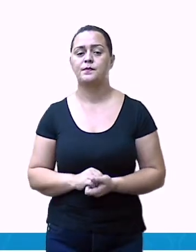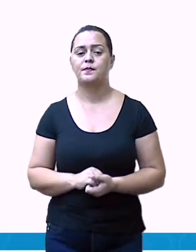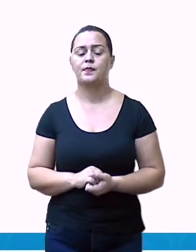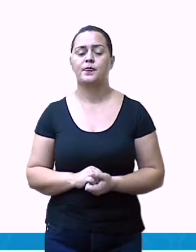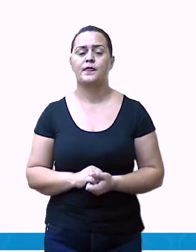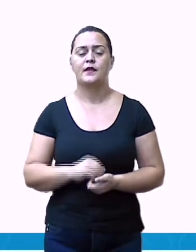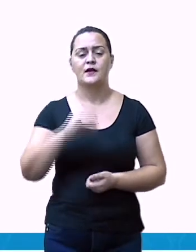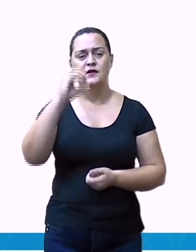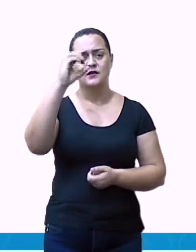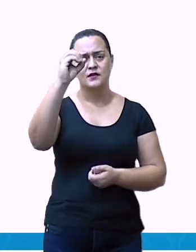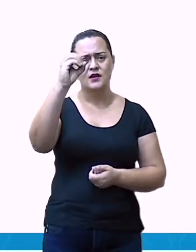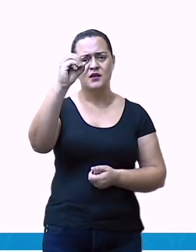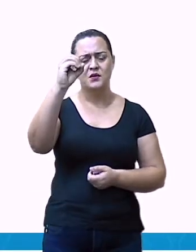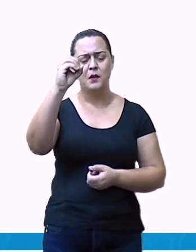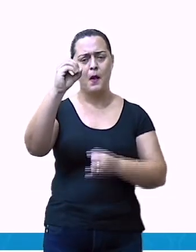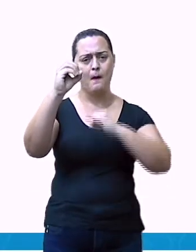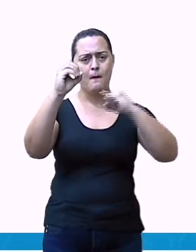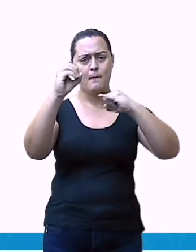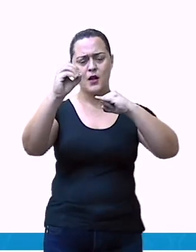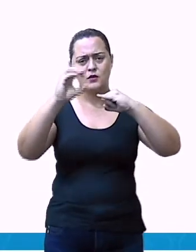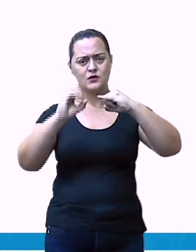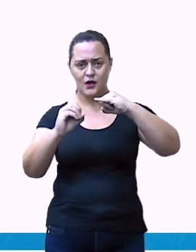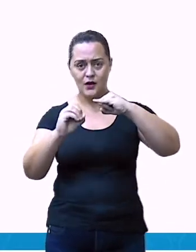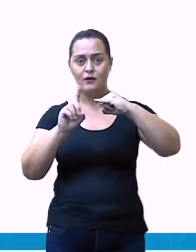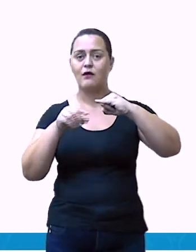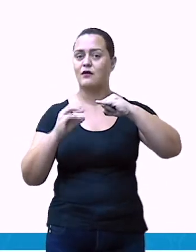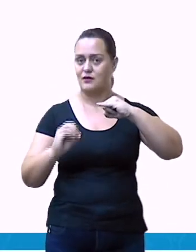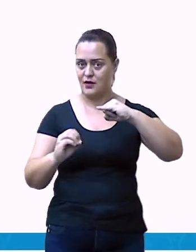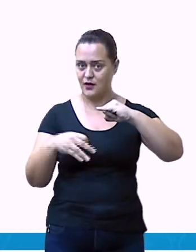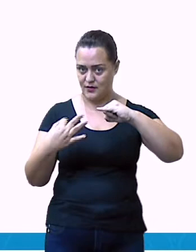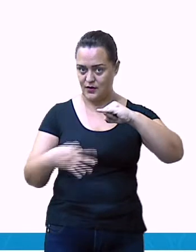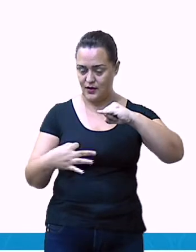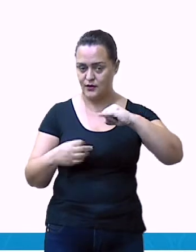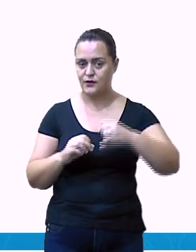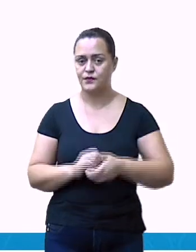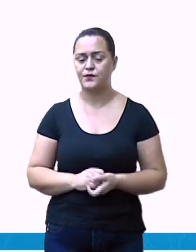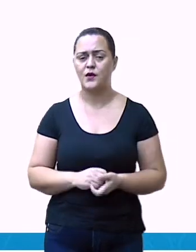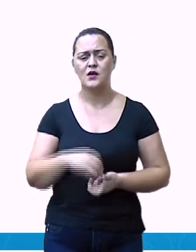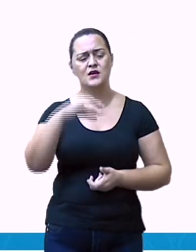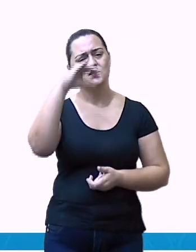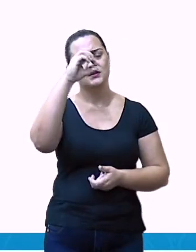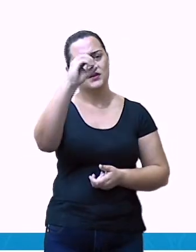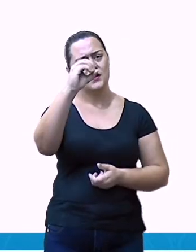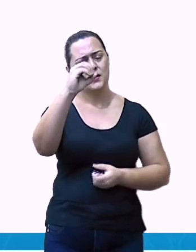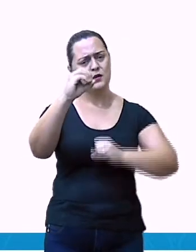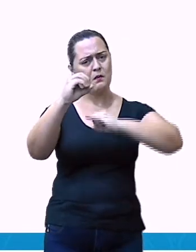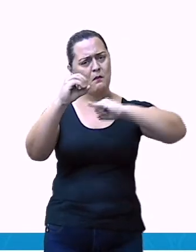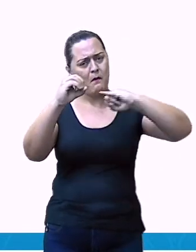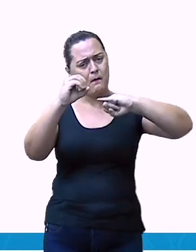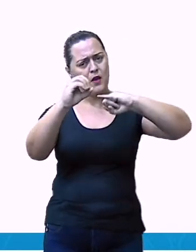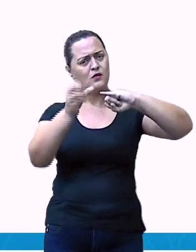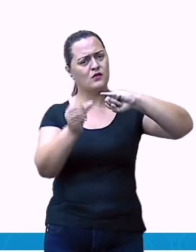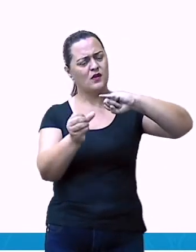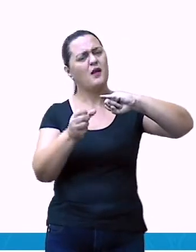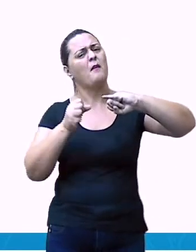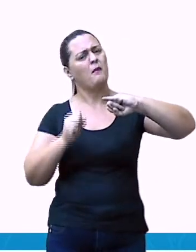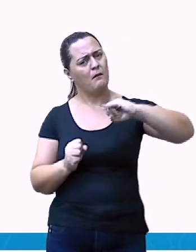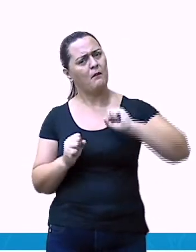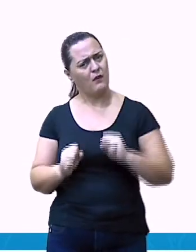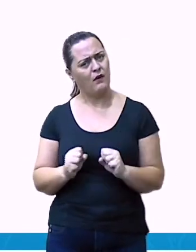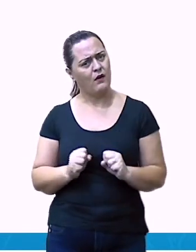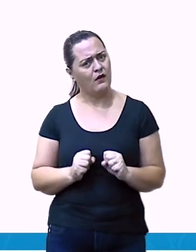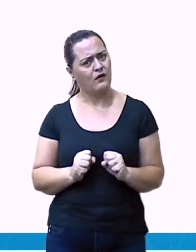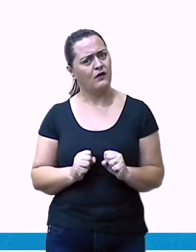tem como tirar 6, pessoal? Não tem, eu vou fazer o quê? Vou pegar emprestado, mas eu vou pegar lá com